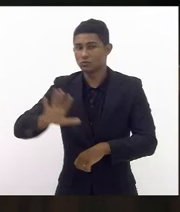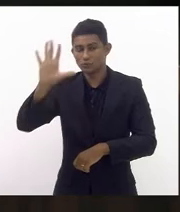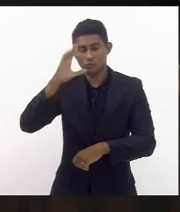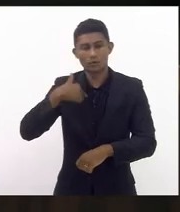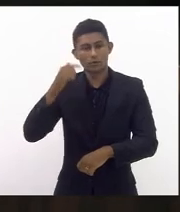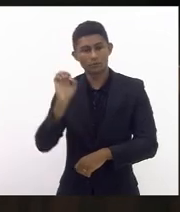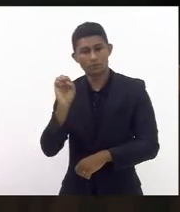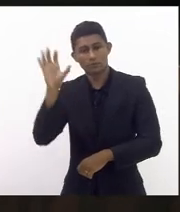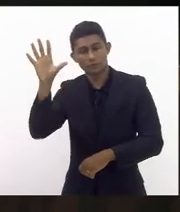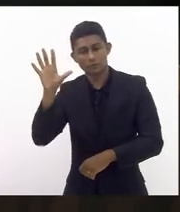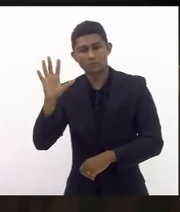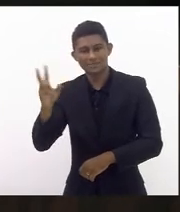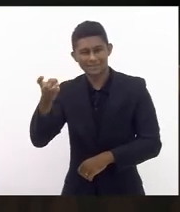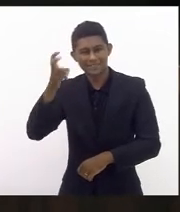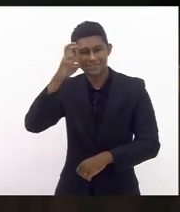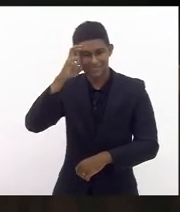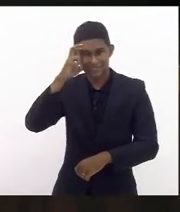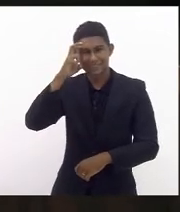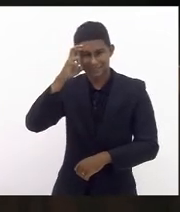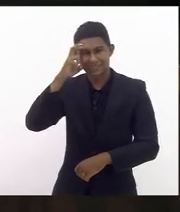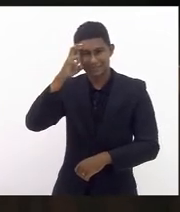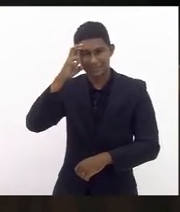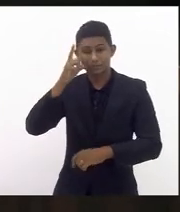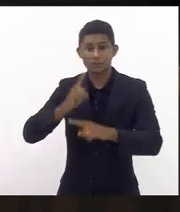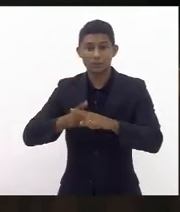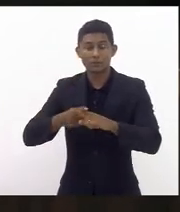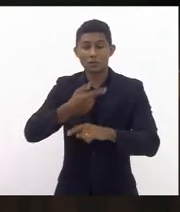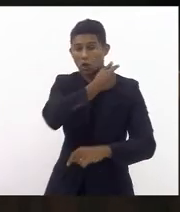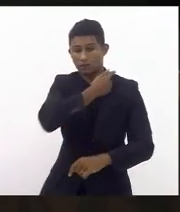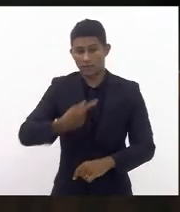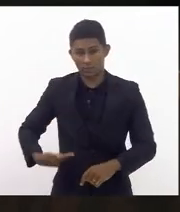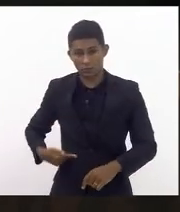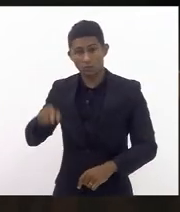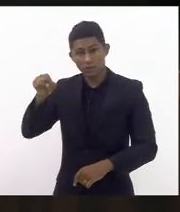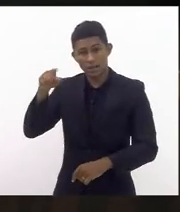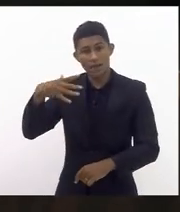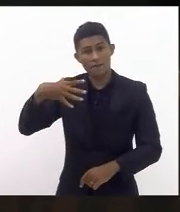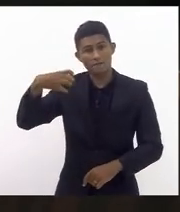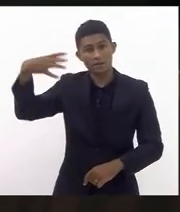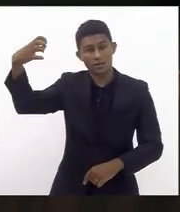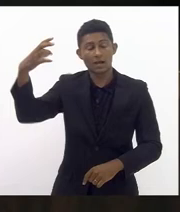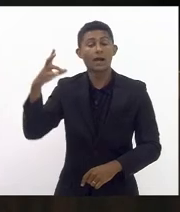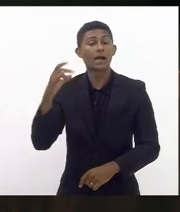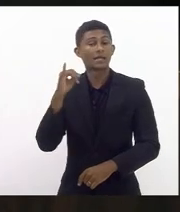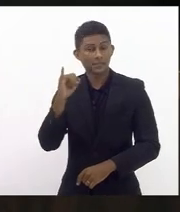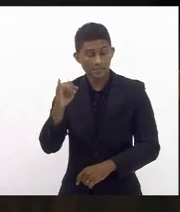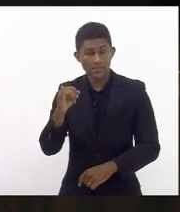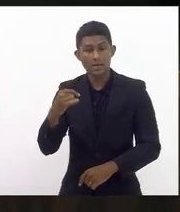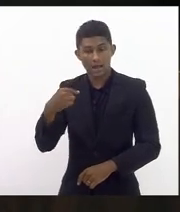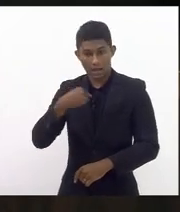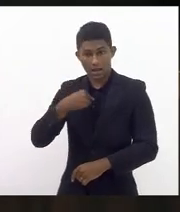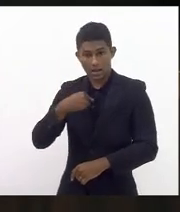a partir de quinta-feira, porque o governador vai viajar, e se eu assumir, eu fico...